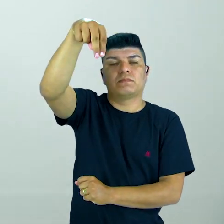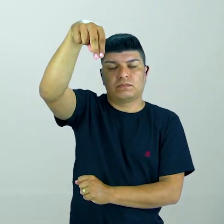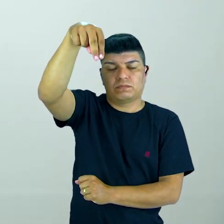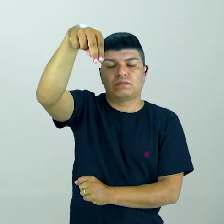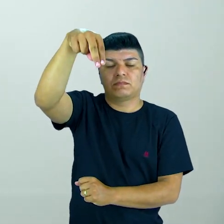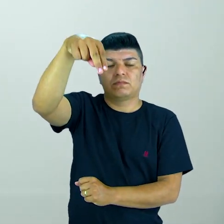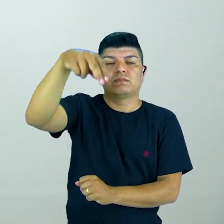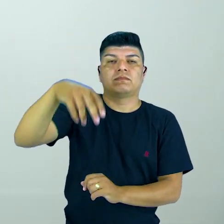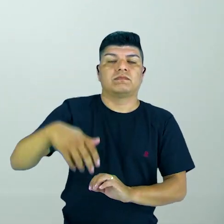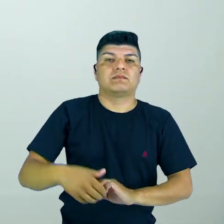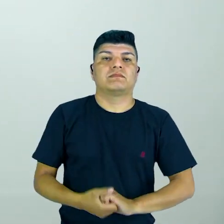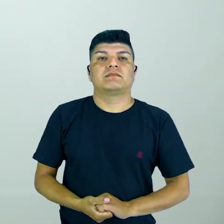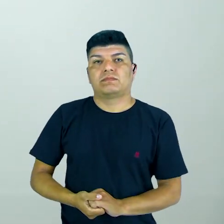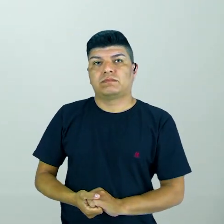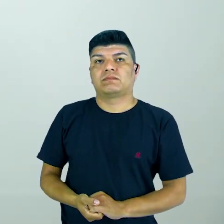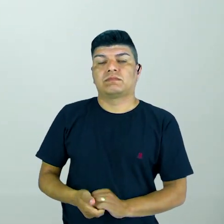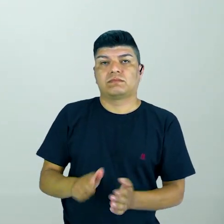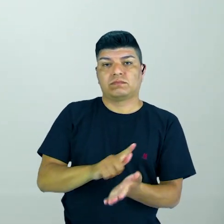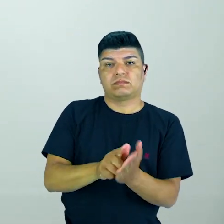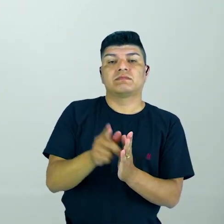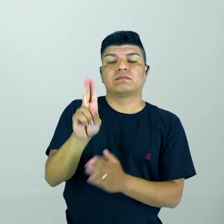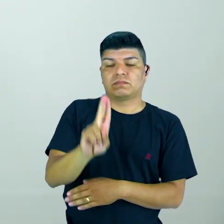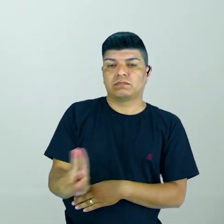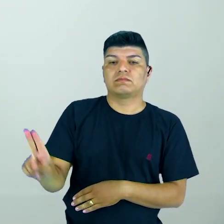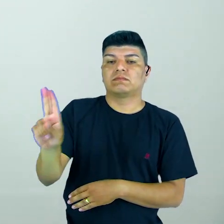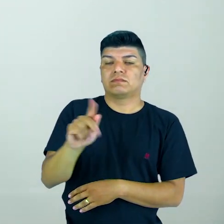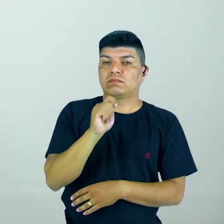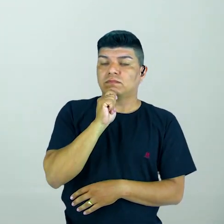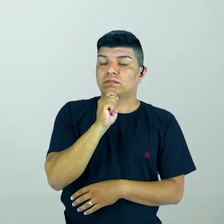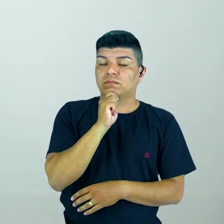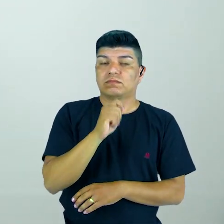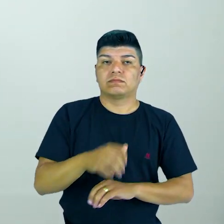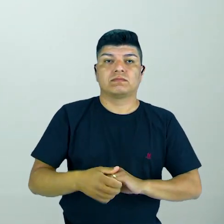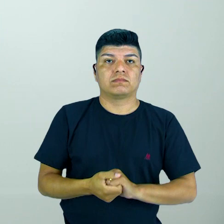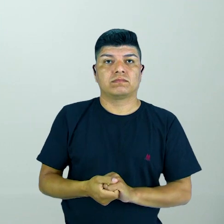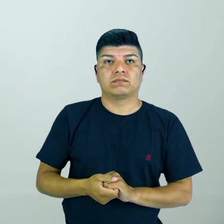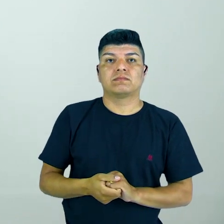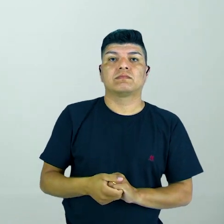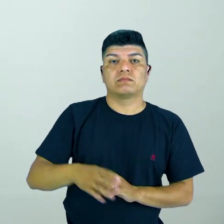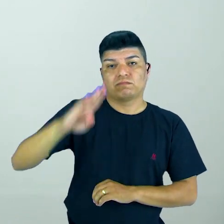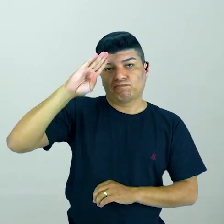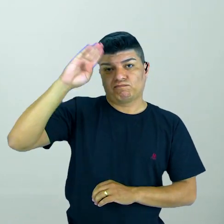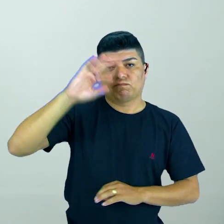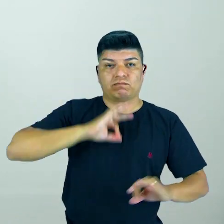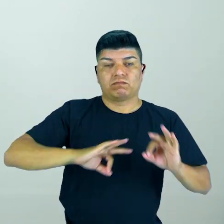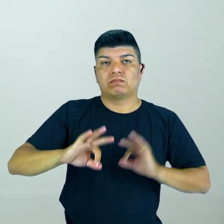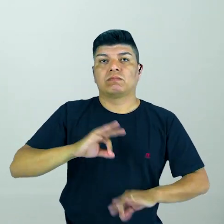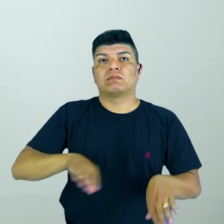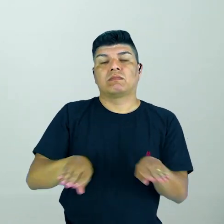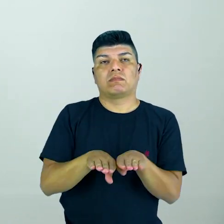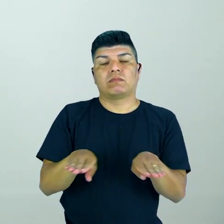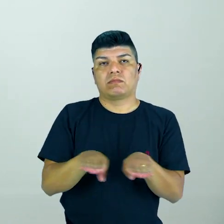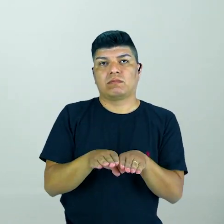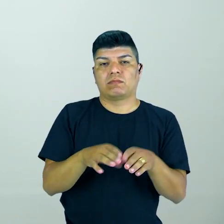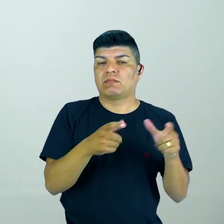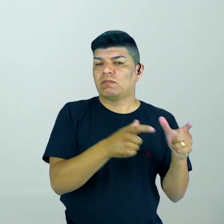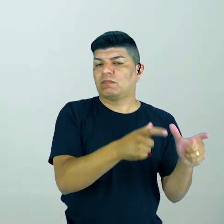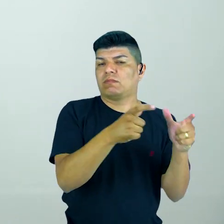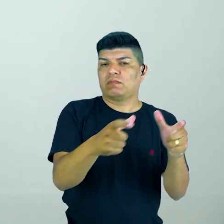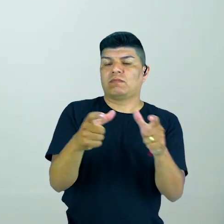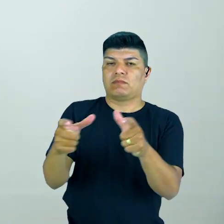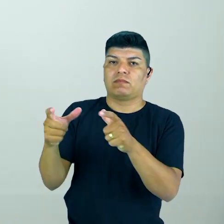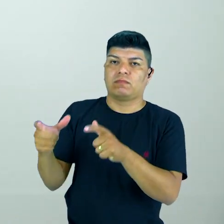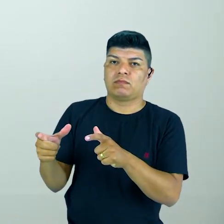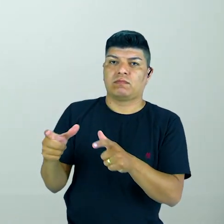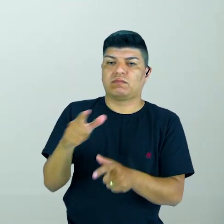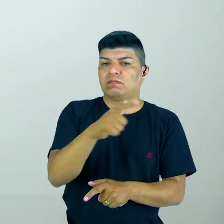Terra. A bússola é muito utilizada ainda pelo exército, ela é muito utilizada por locais que você esteja